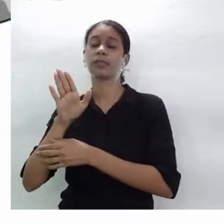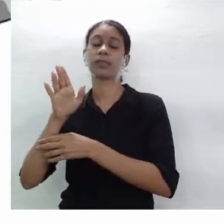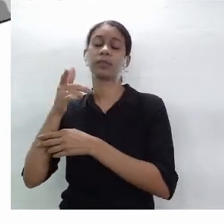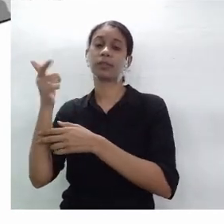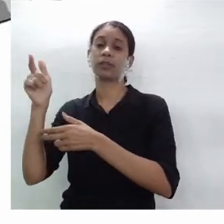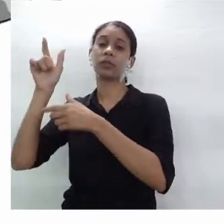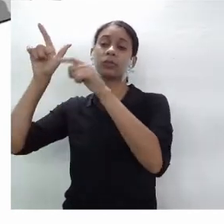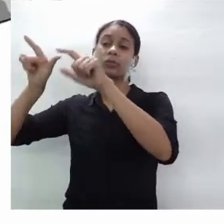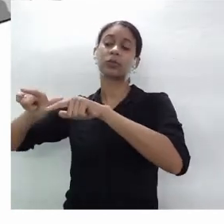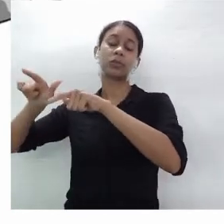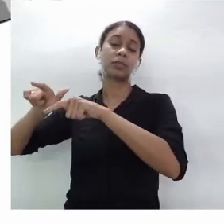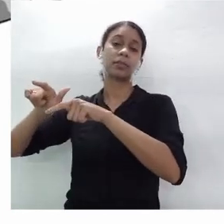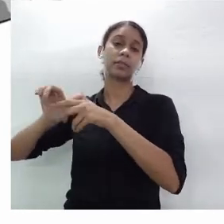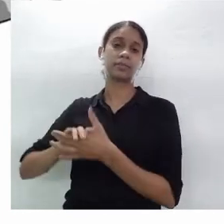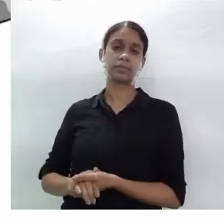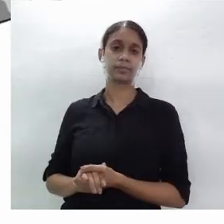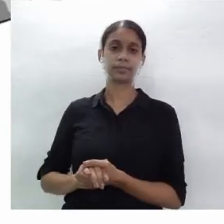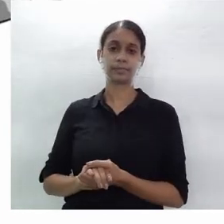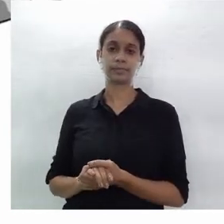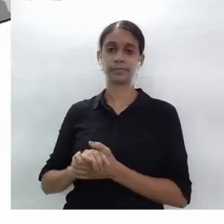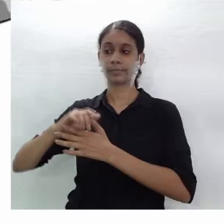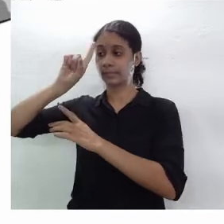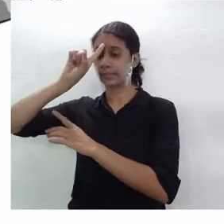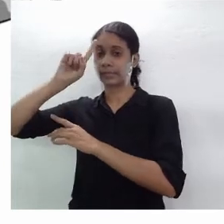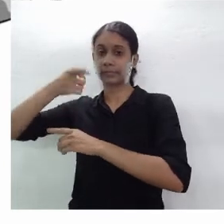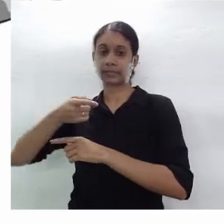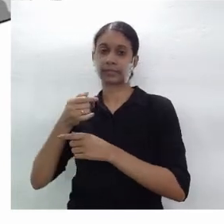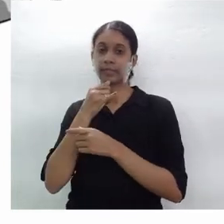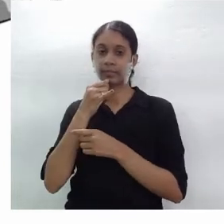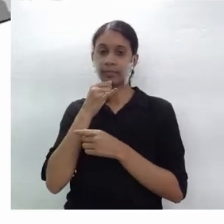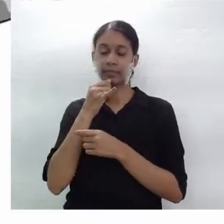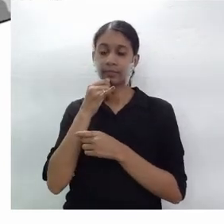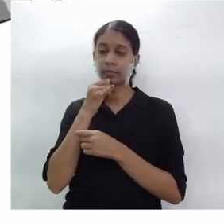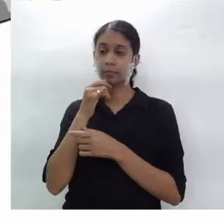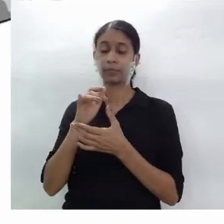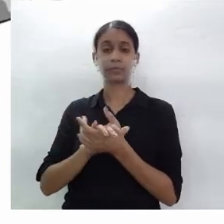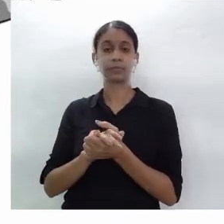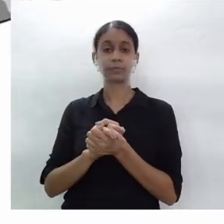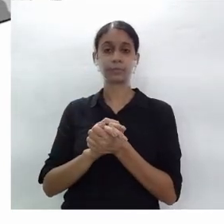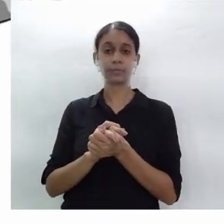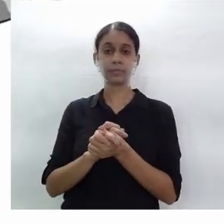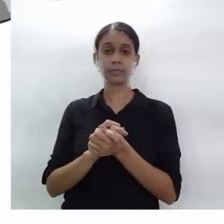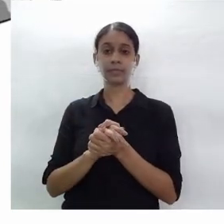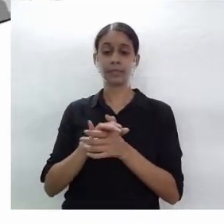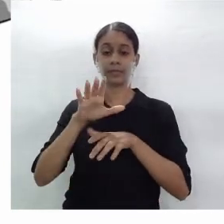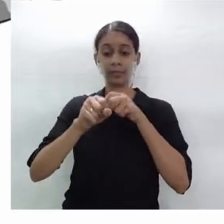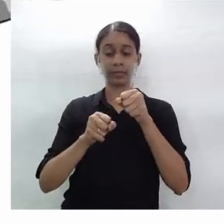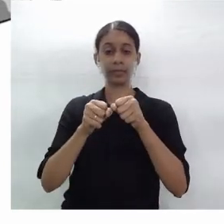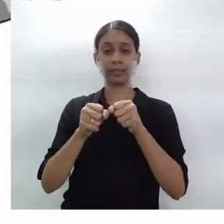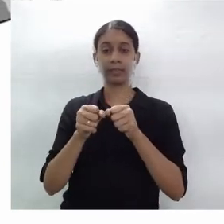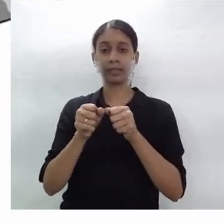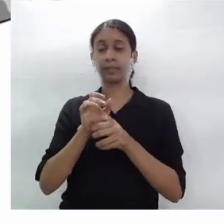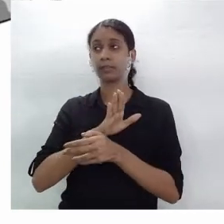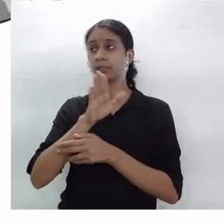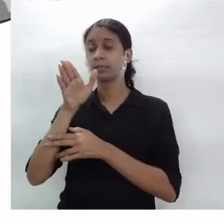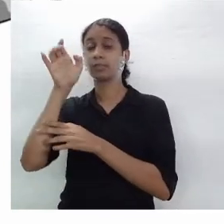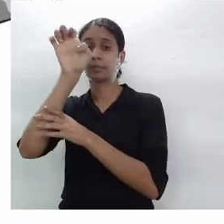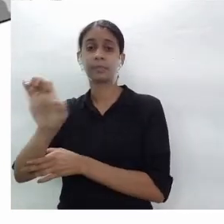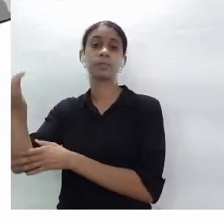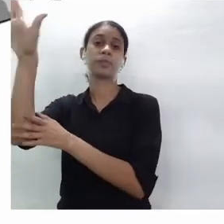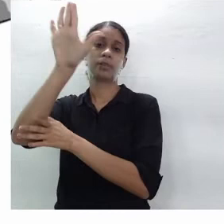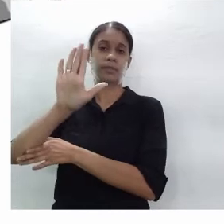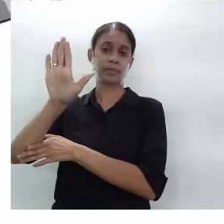América do Norte. E na África para a Europa. Então esse passado de colonial, de exploração,